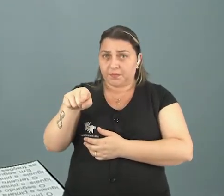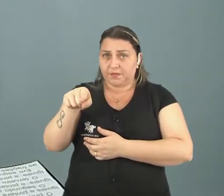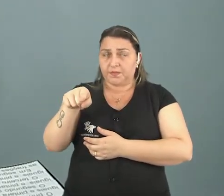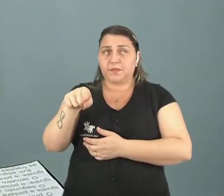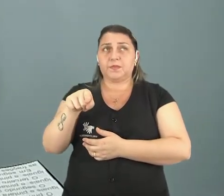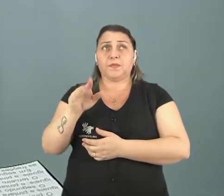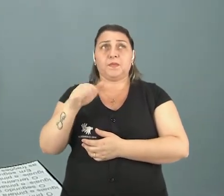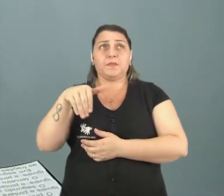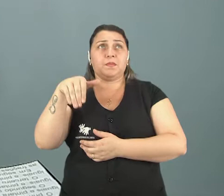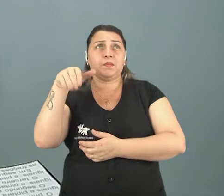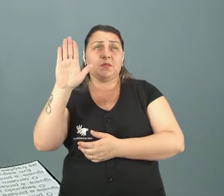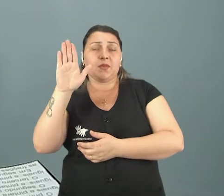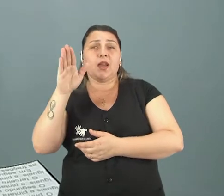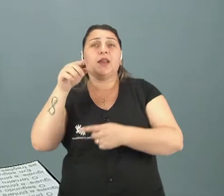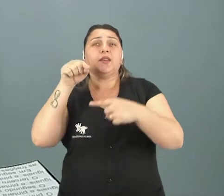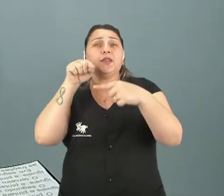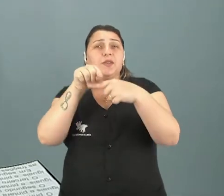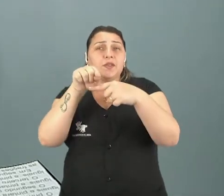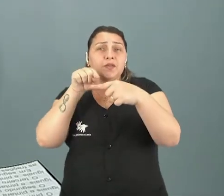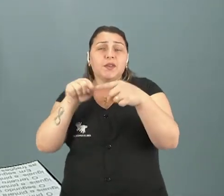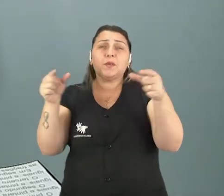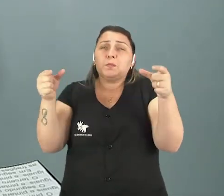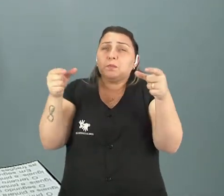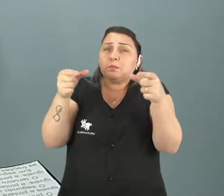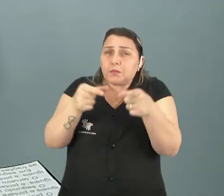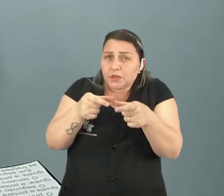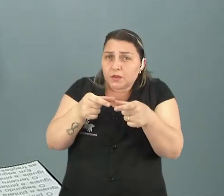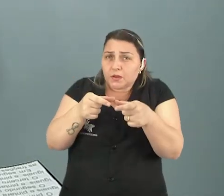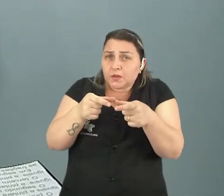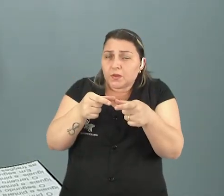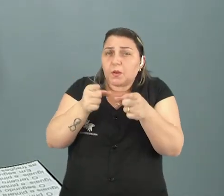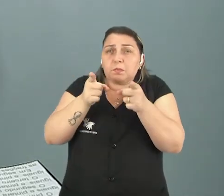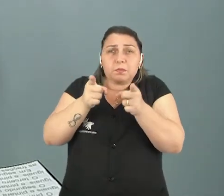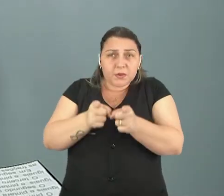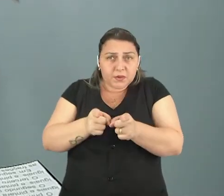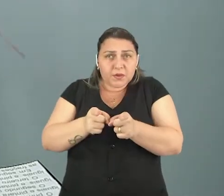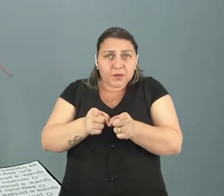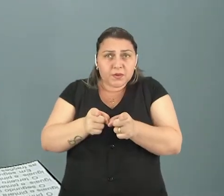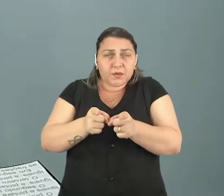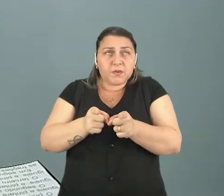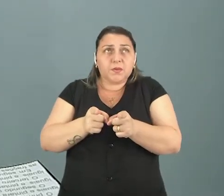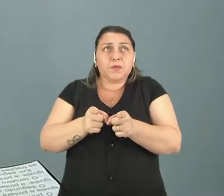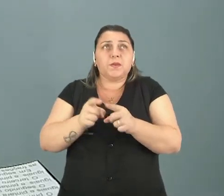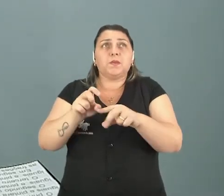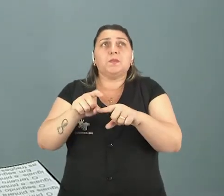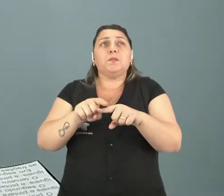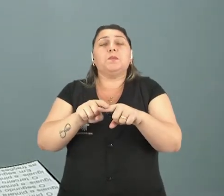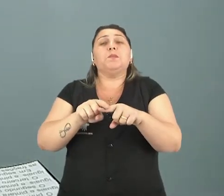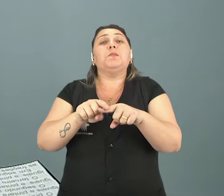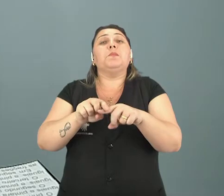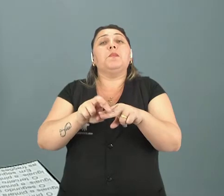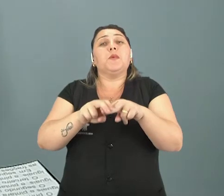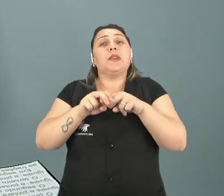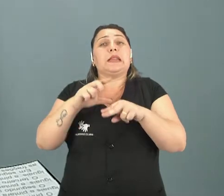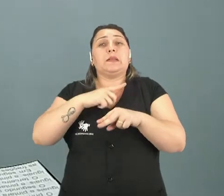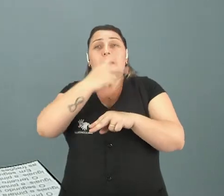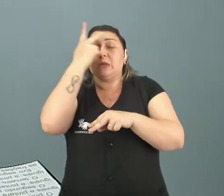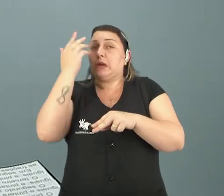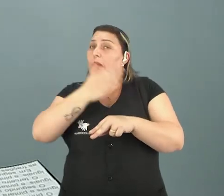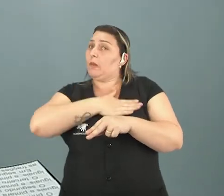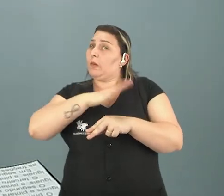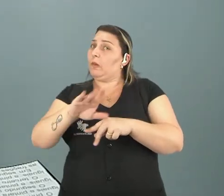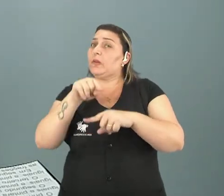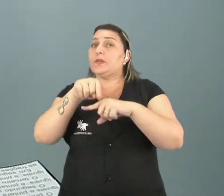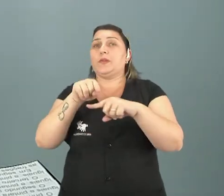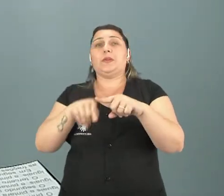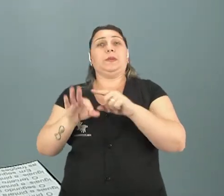que quanto mais a gente divide, menor fica o pedaço, por isso que tem gente que não gosta de dividir, certinho?